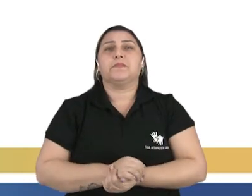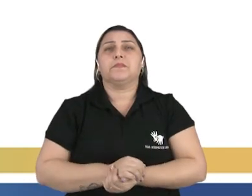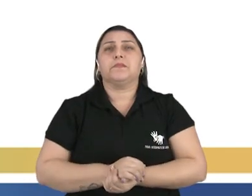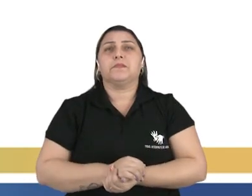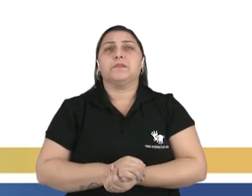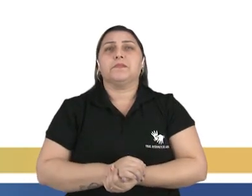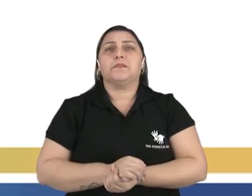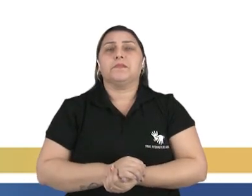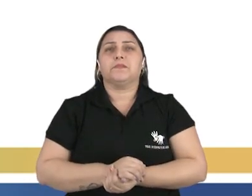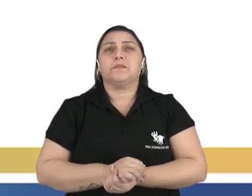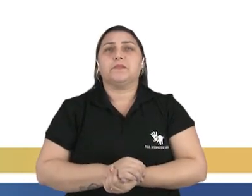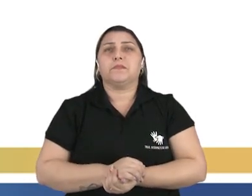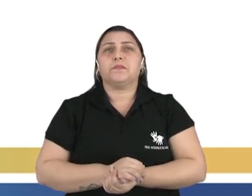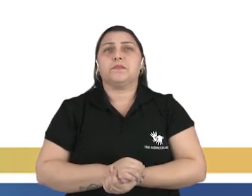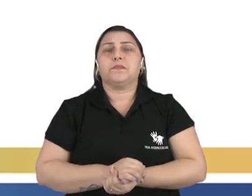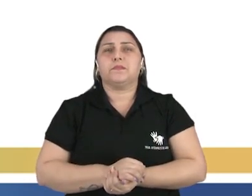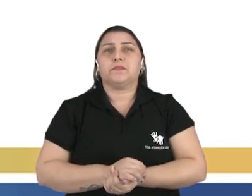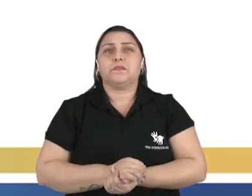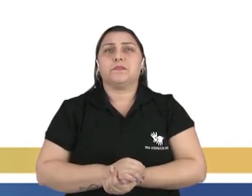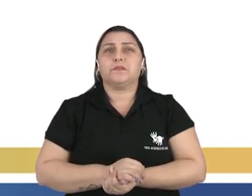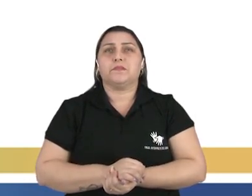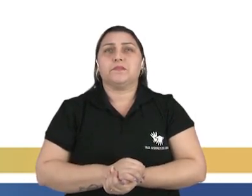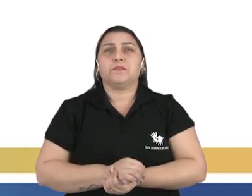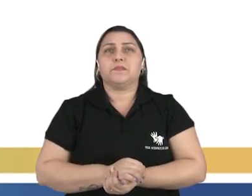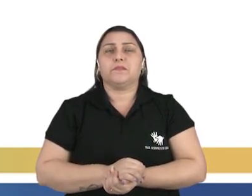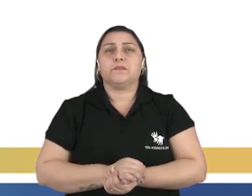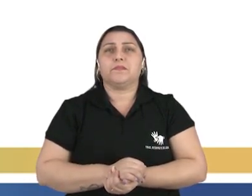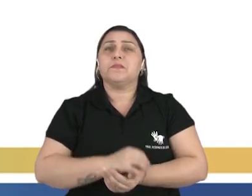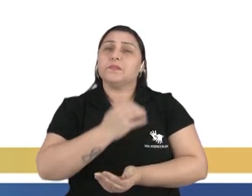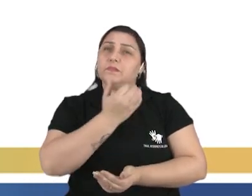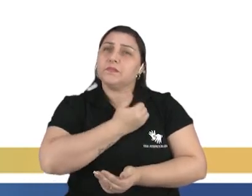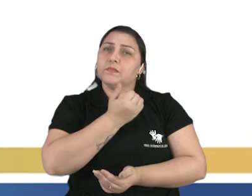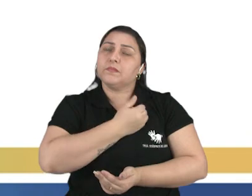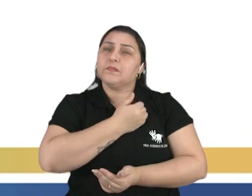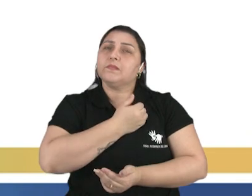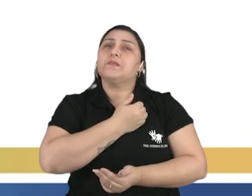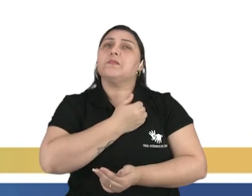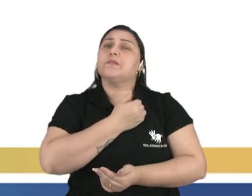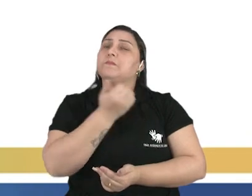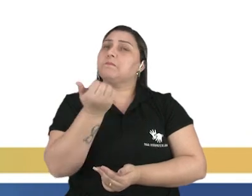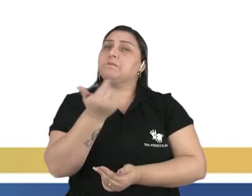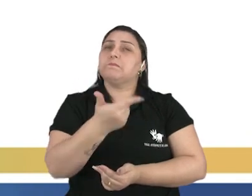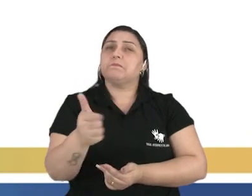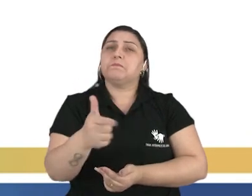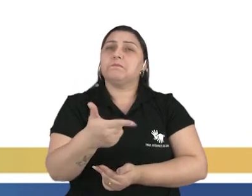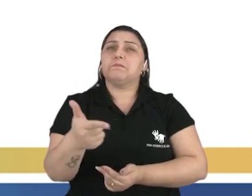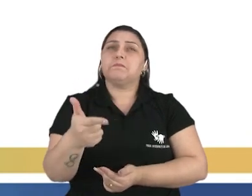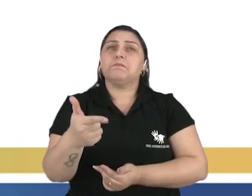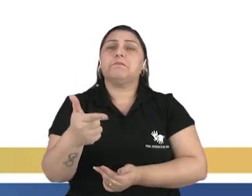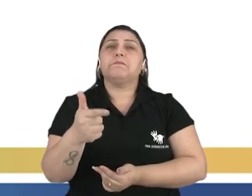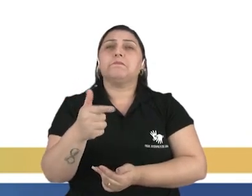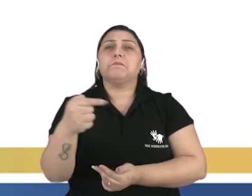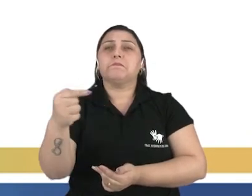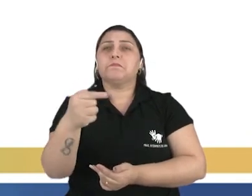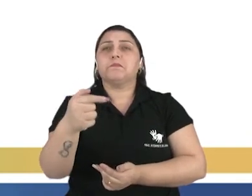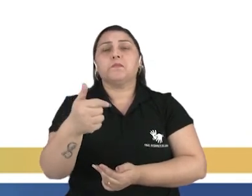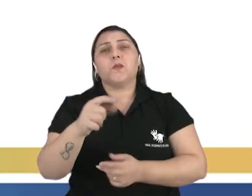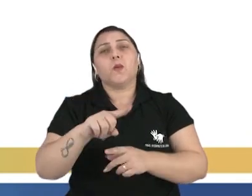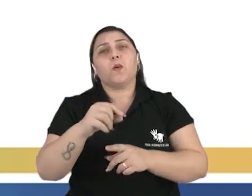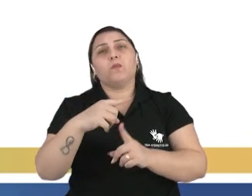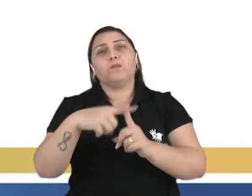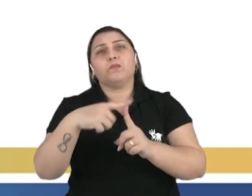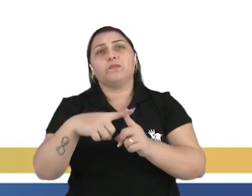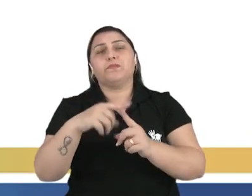nos interessa saber o módulo desse número. E o módulo de um número negativo é um número sem o sinal. E aí vamos fazer,